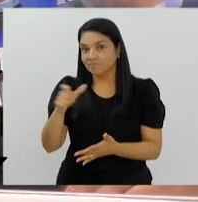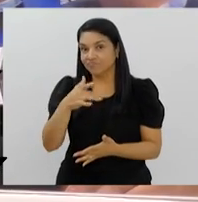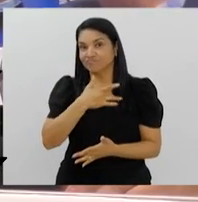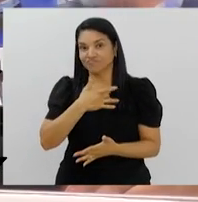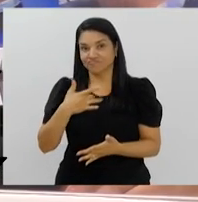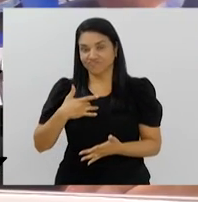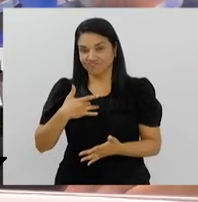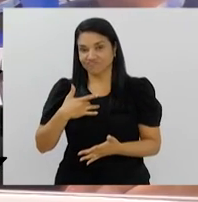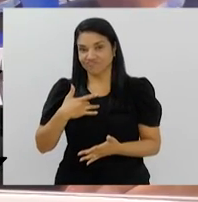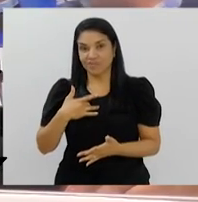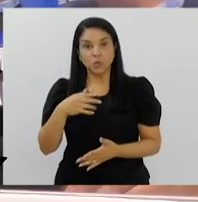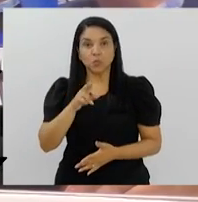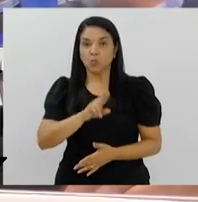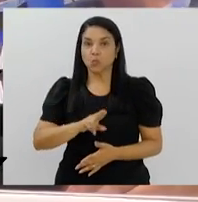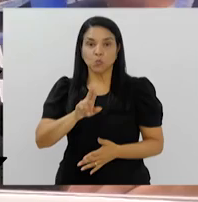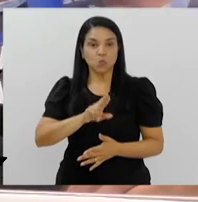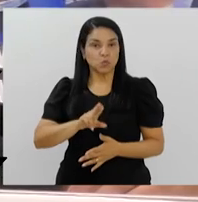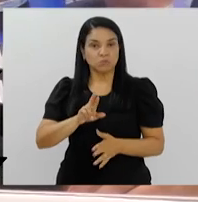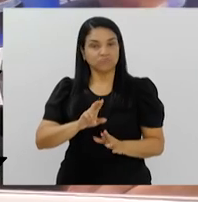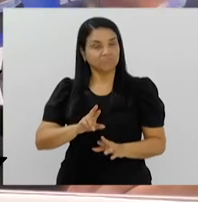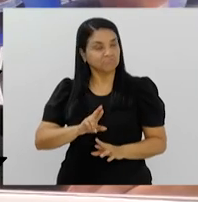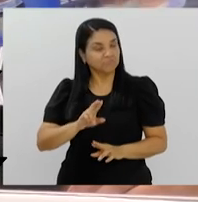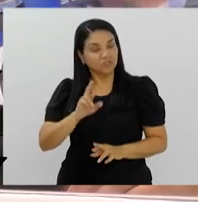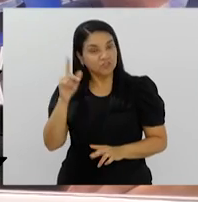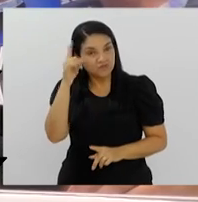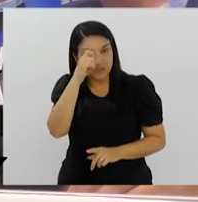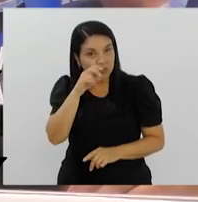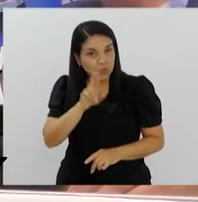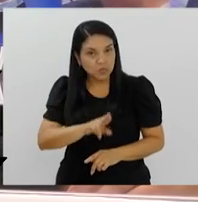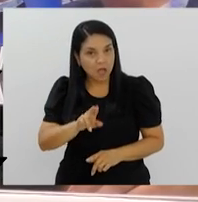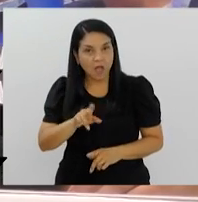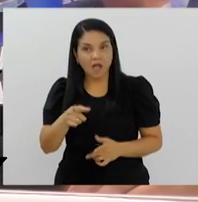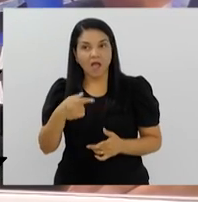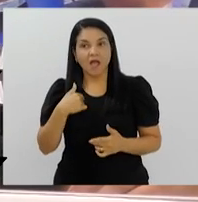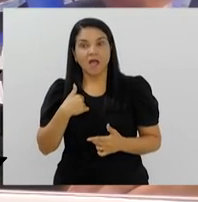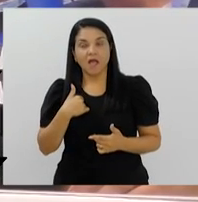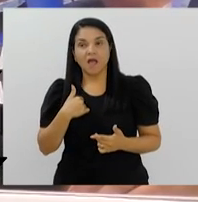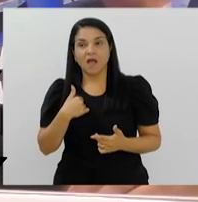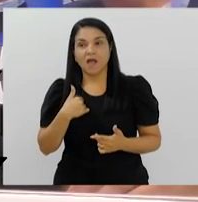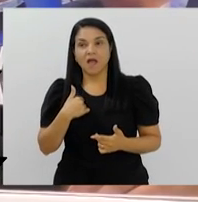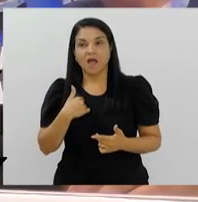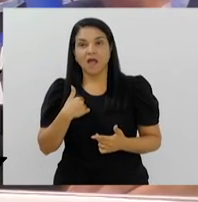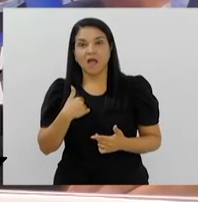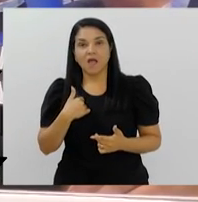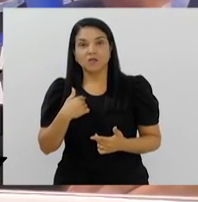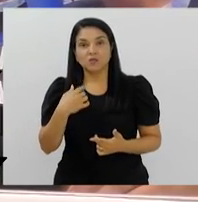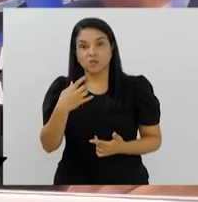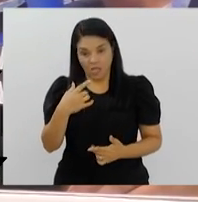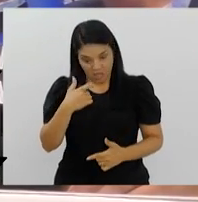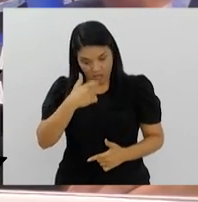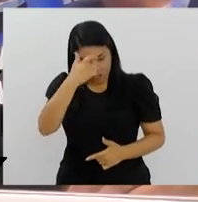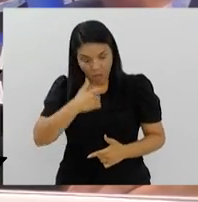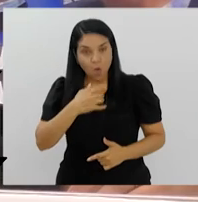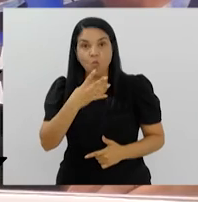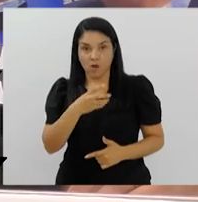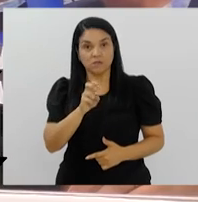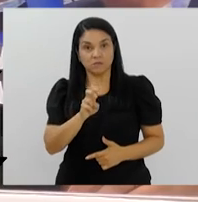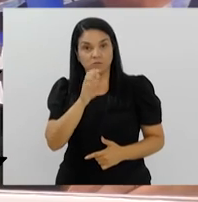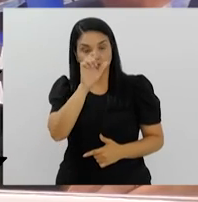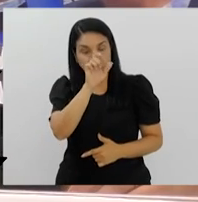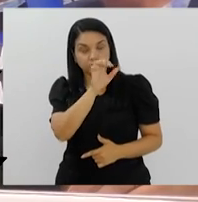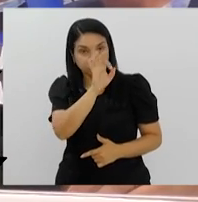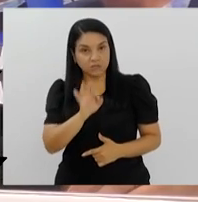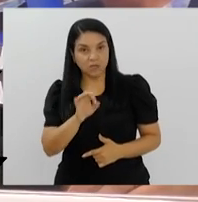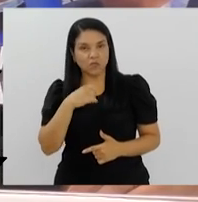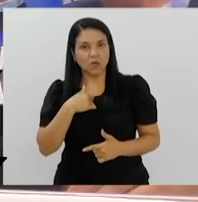sequer utiliza o plano de saúde e eu falei ué eu também tô do outro lado eu sou 45% e não é por causa disso que eu não uso o meu